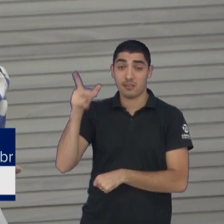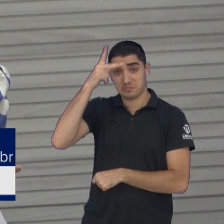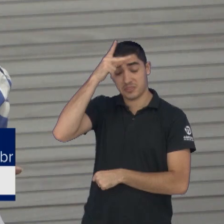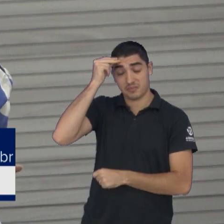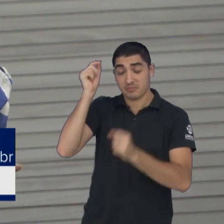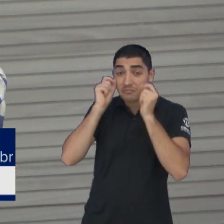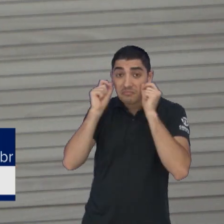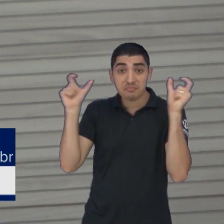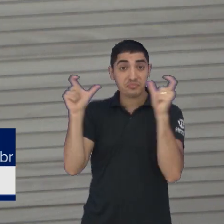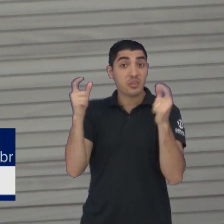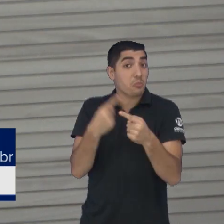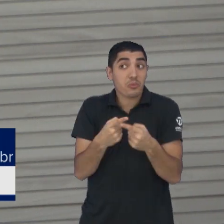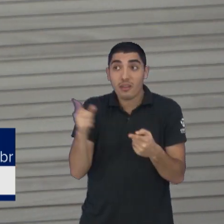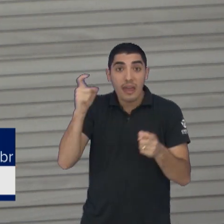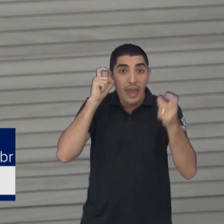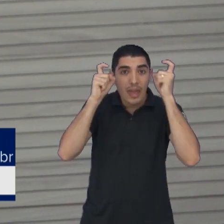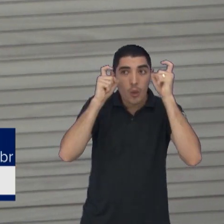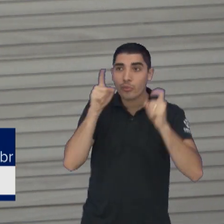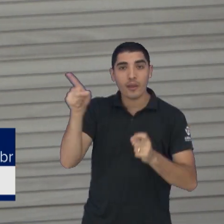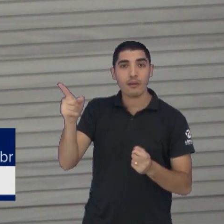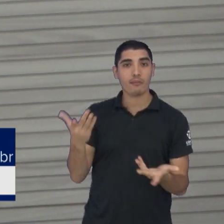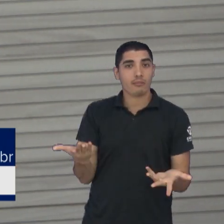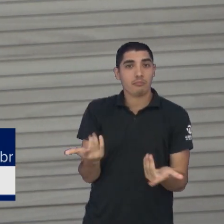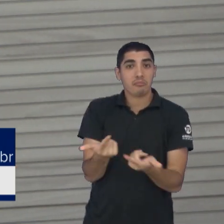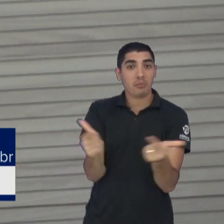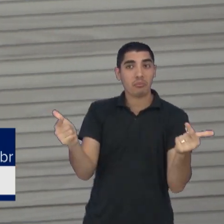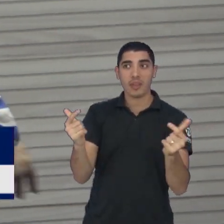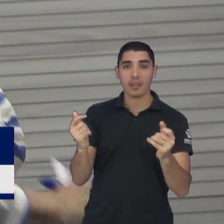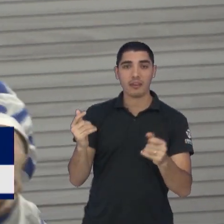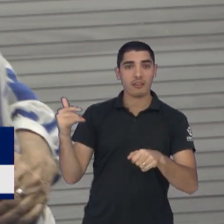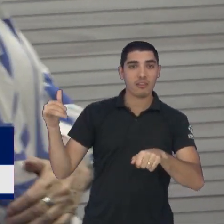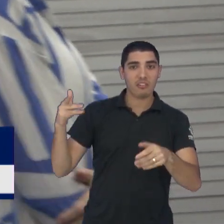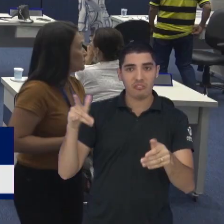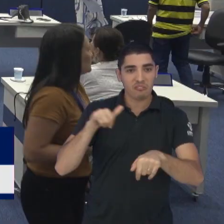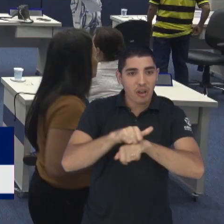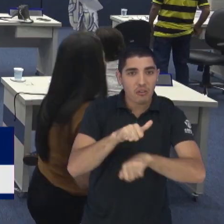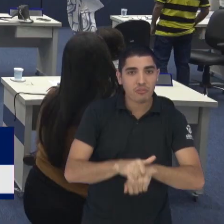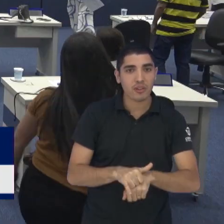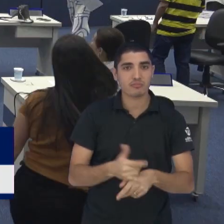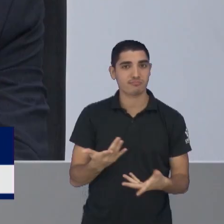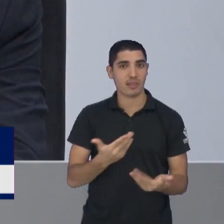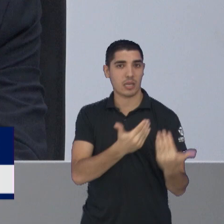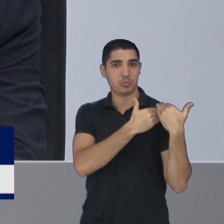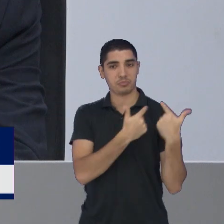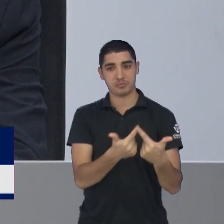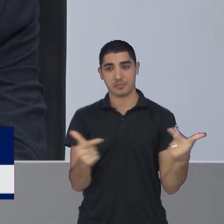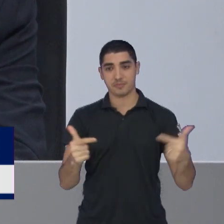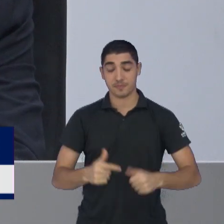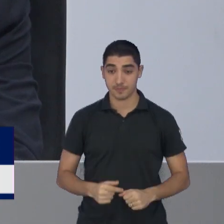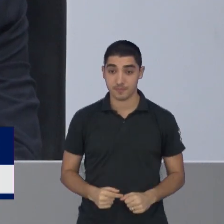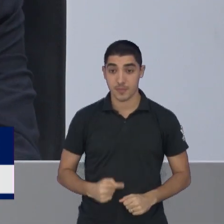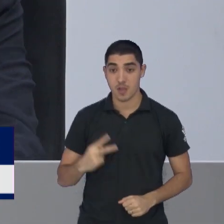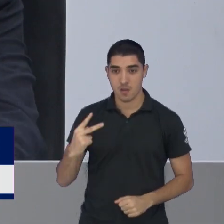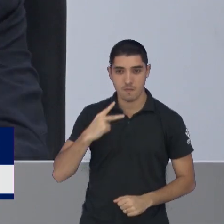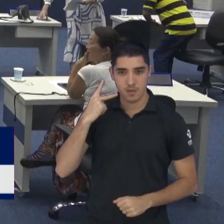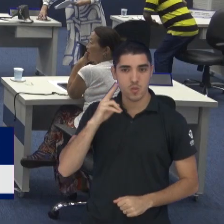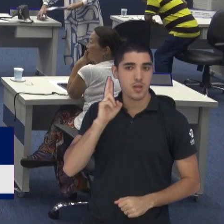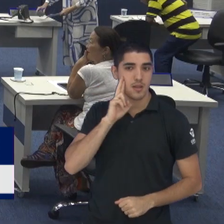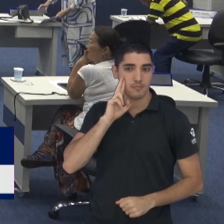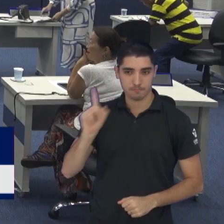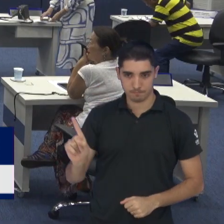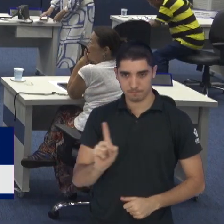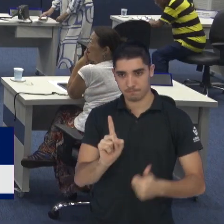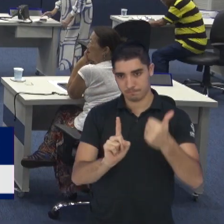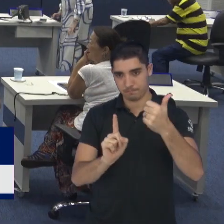nem para a reunião eles estão com força. Questão de ordem, o vereador Renato Santiago.